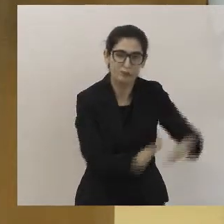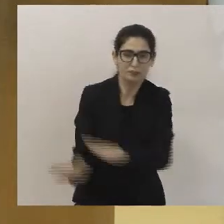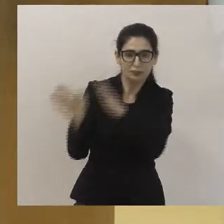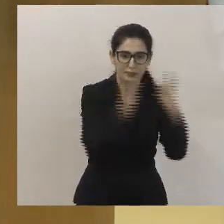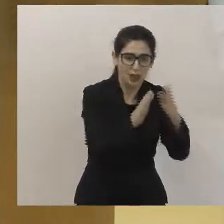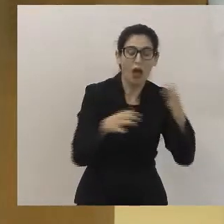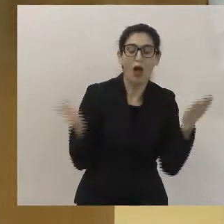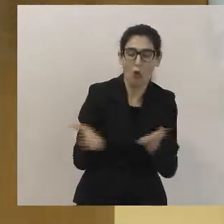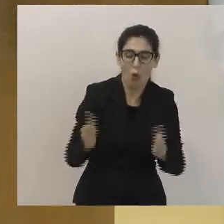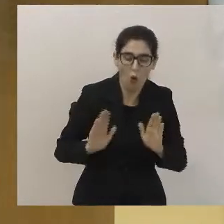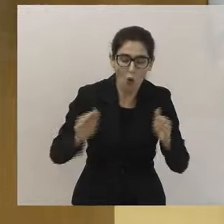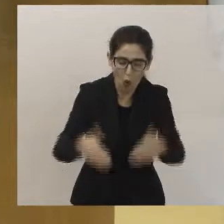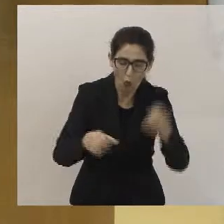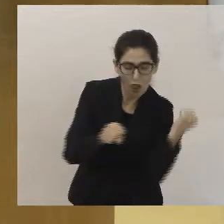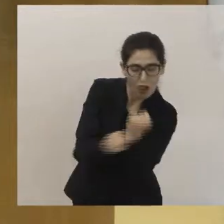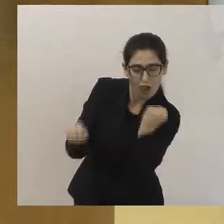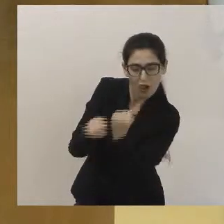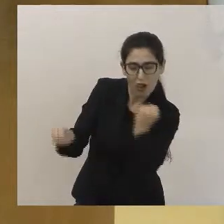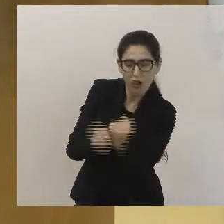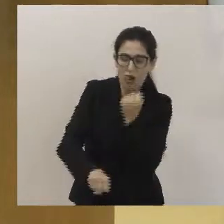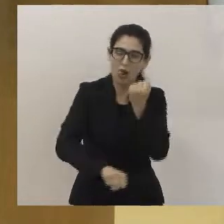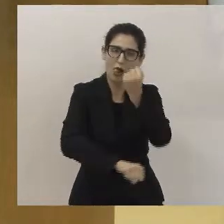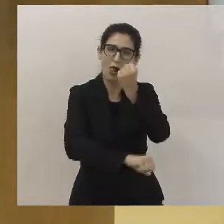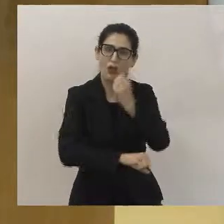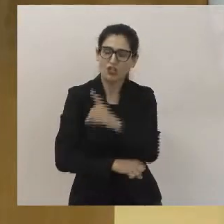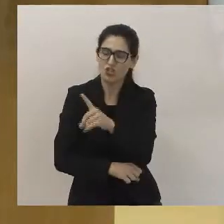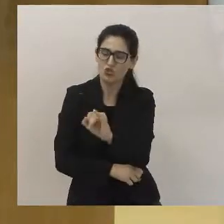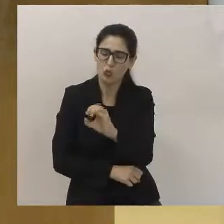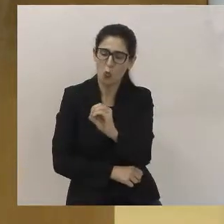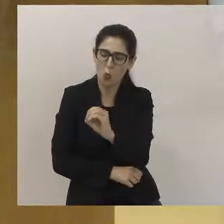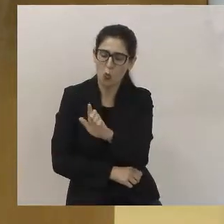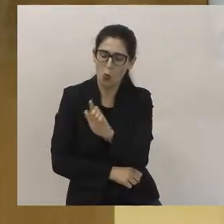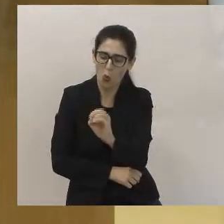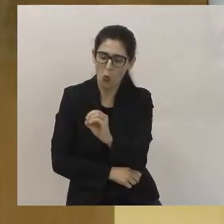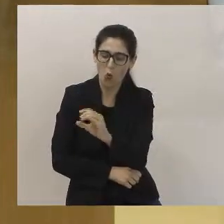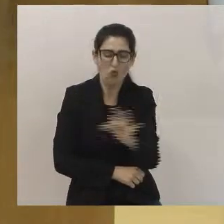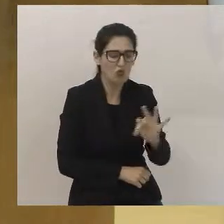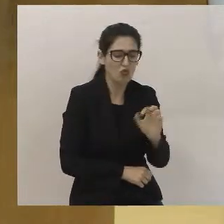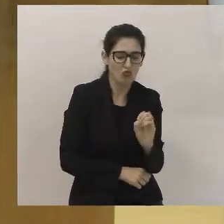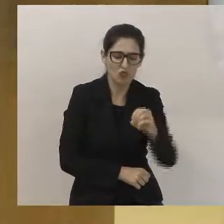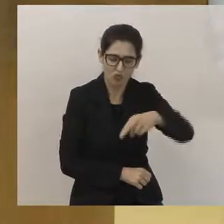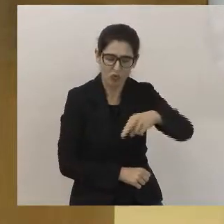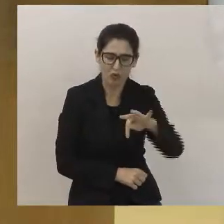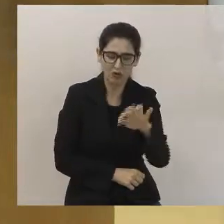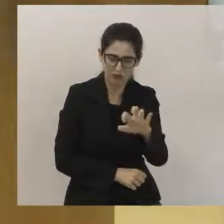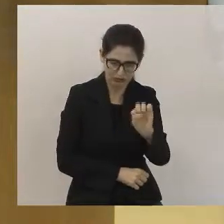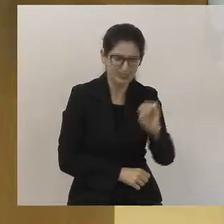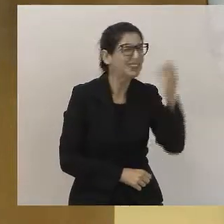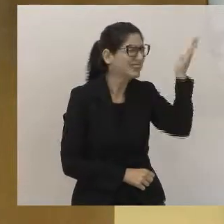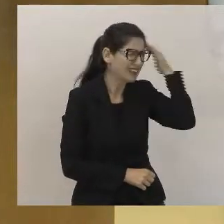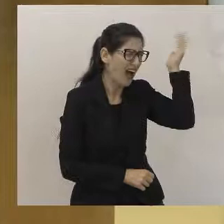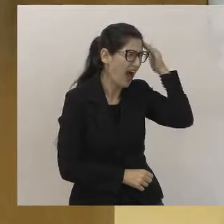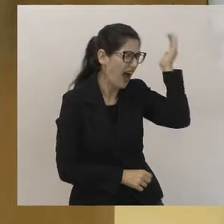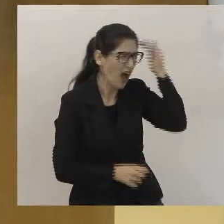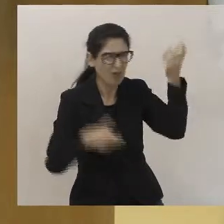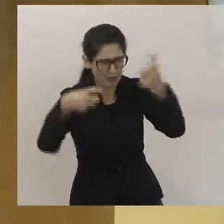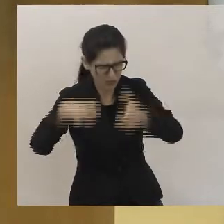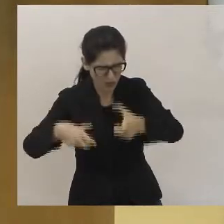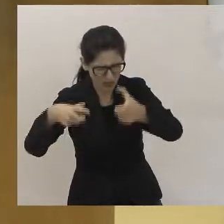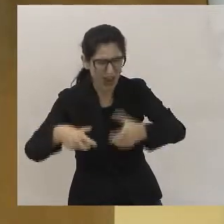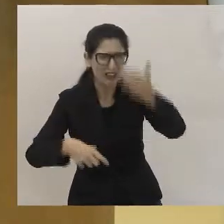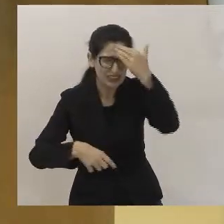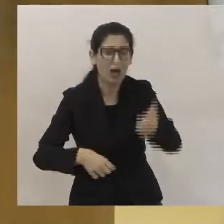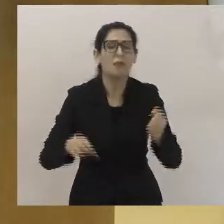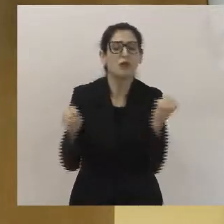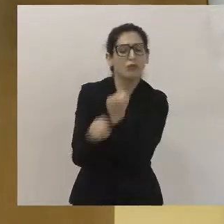fones jogo fontes todo mundo sabe onde fica cadê as obras